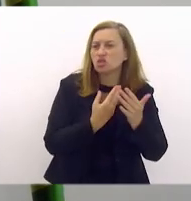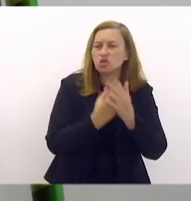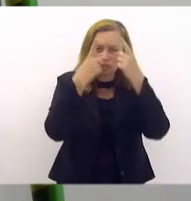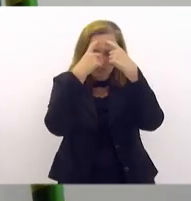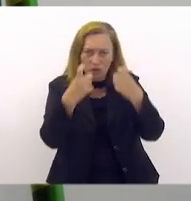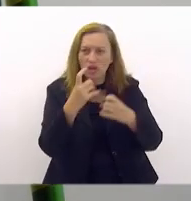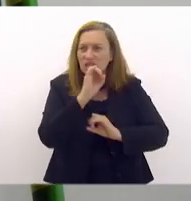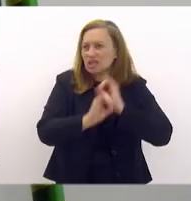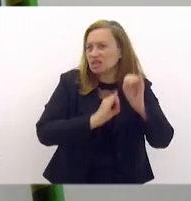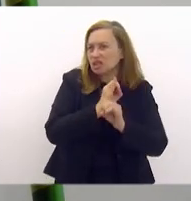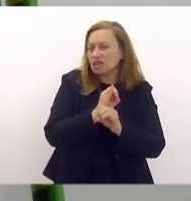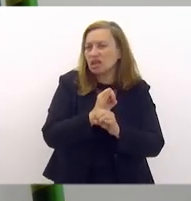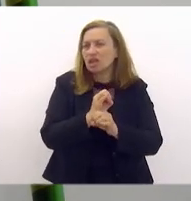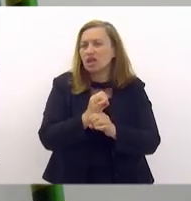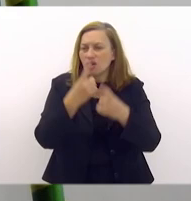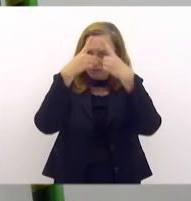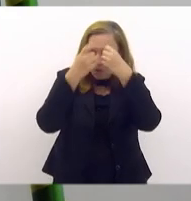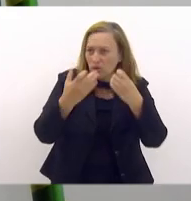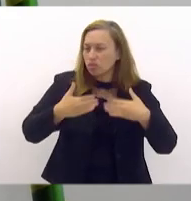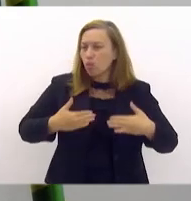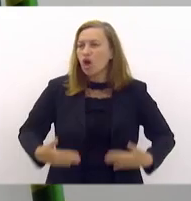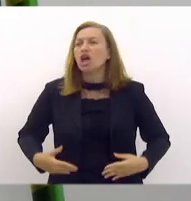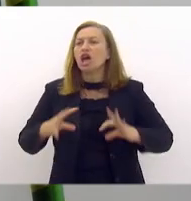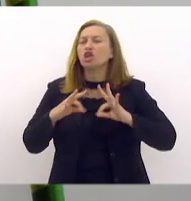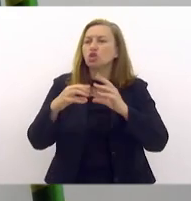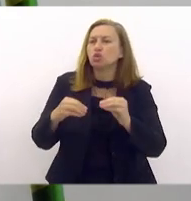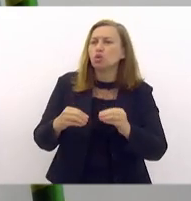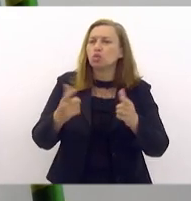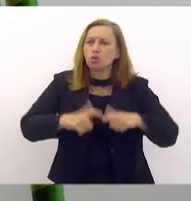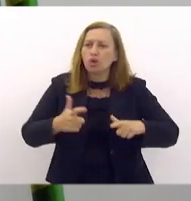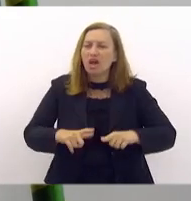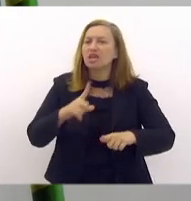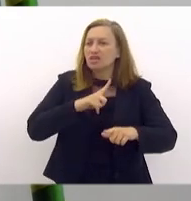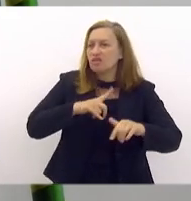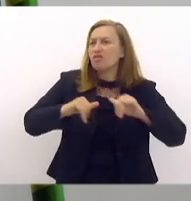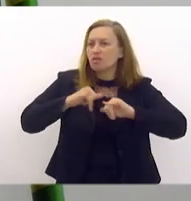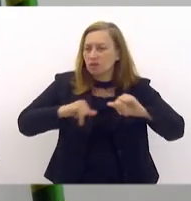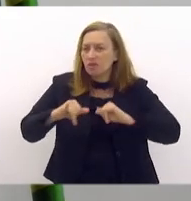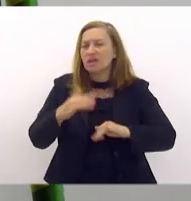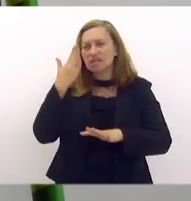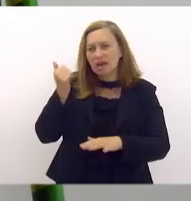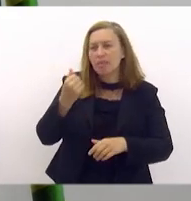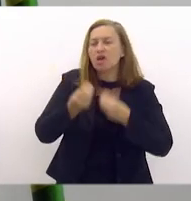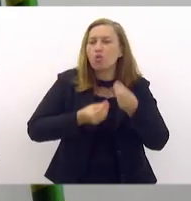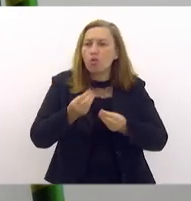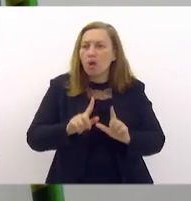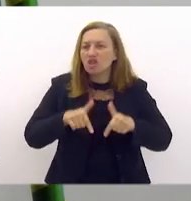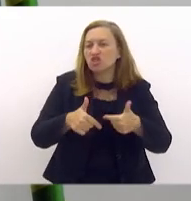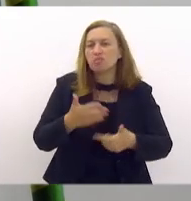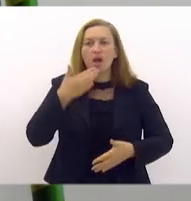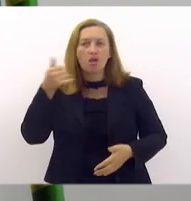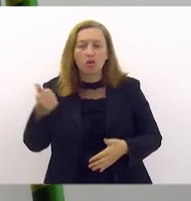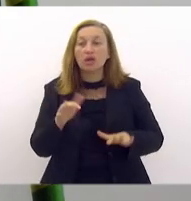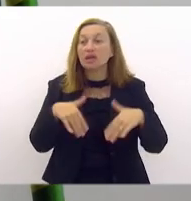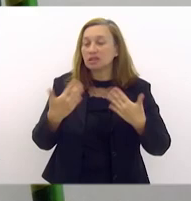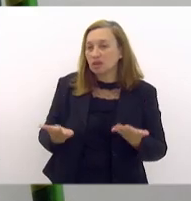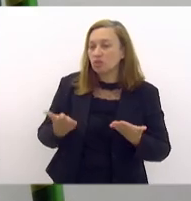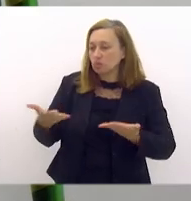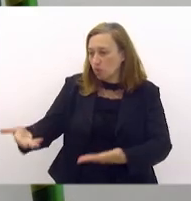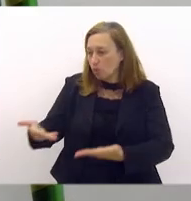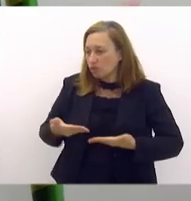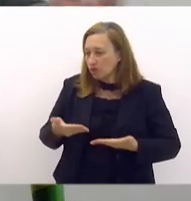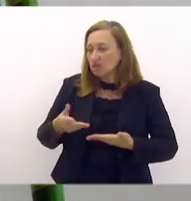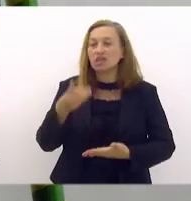cibernética, violência física. Então, todos os lugares que a gente tiver uma base de dados, a gente vai saber trabalhar melhor e como trabalhar. Então, desde já estou convidando